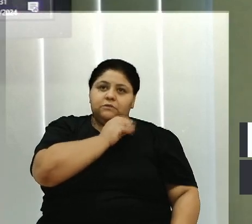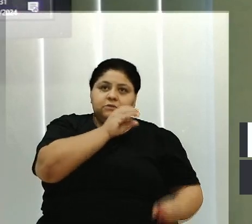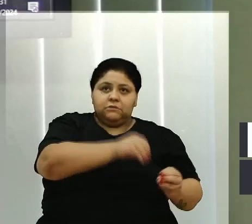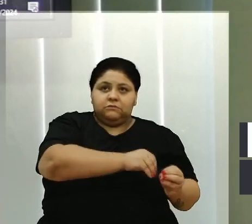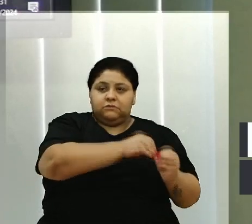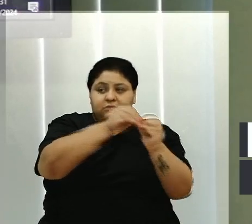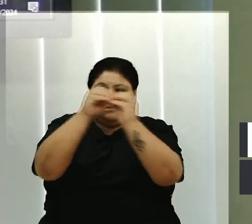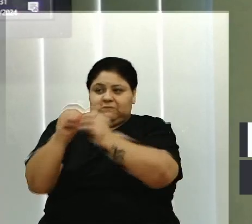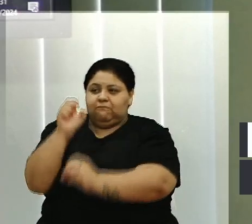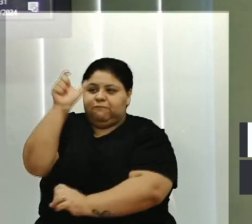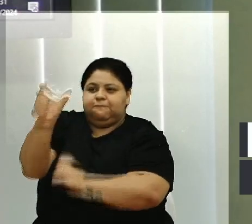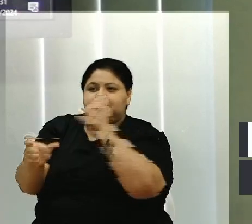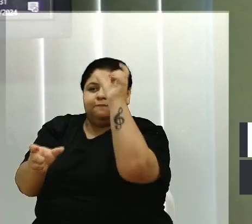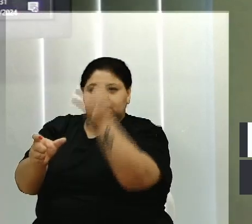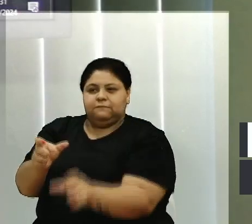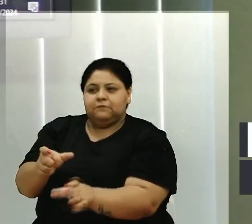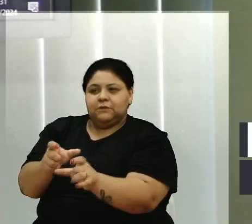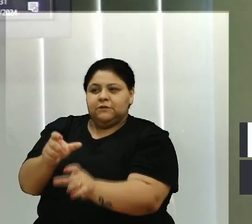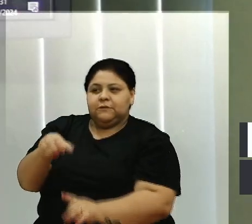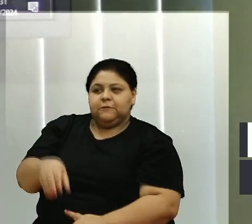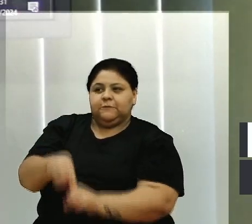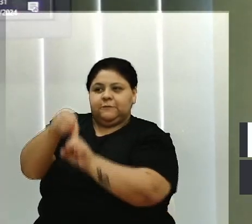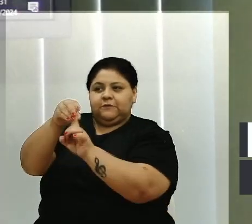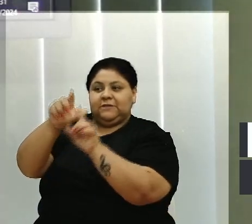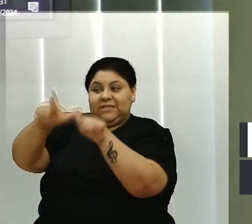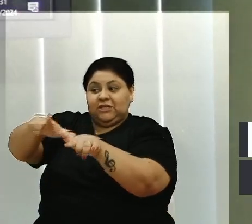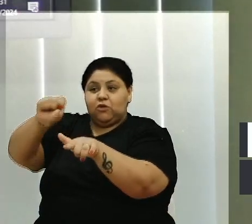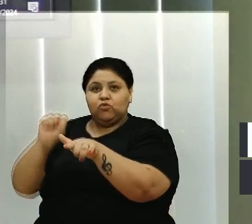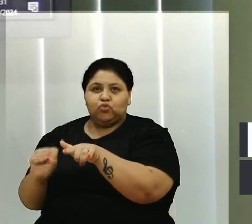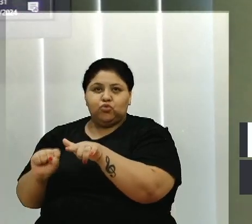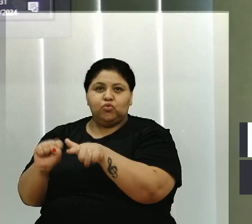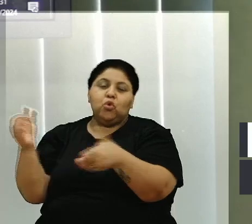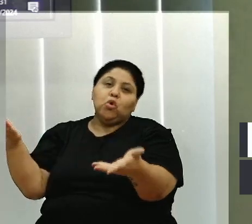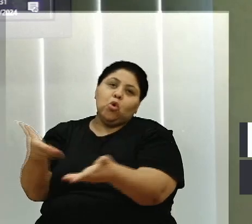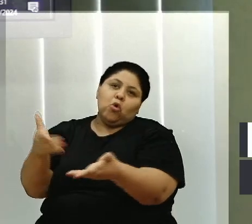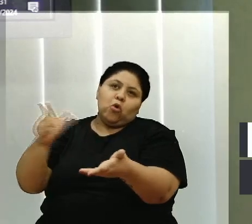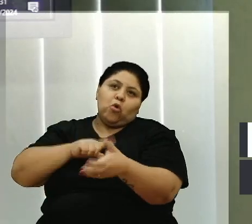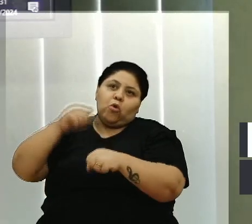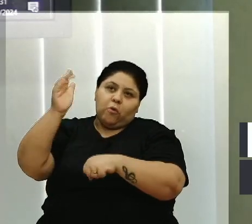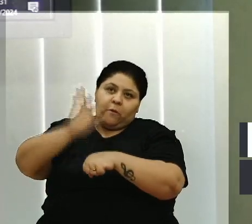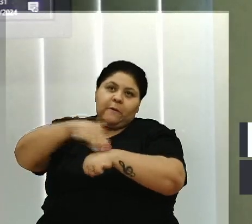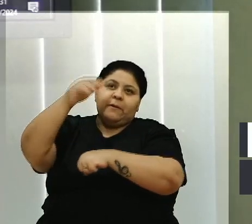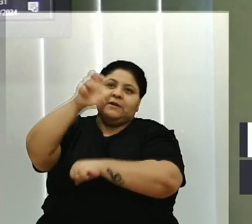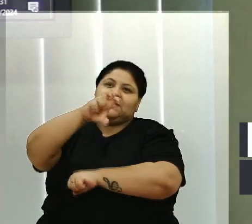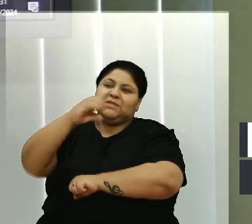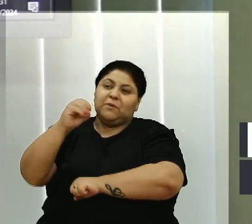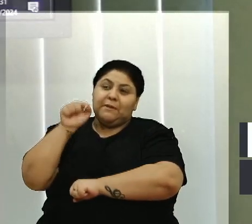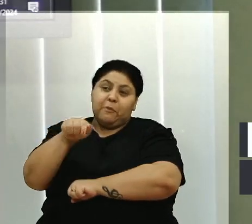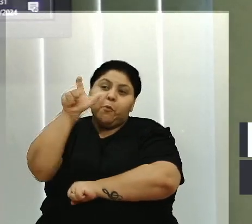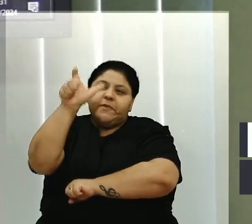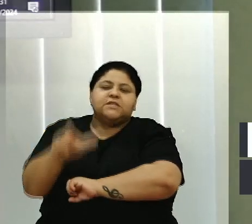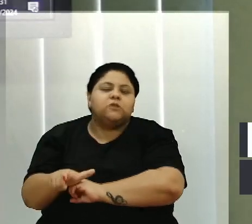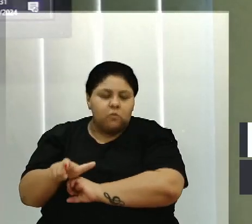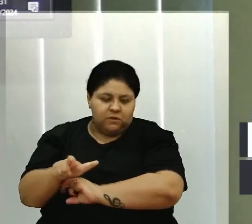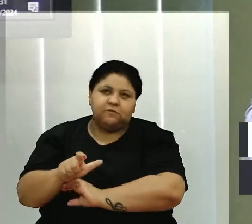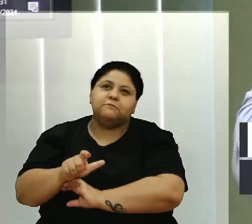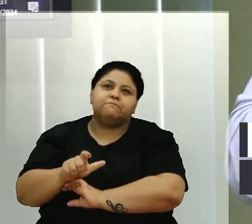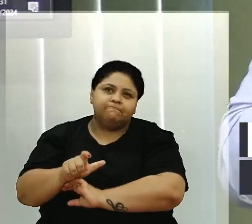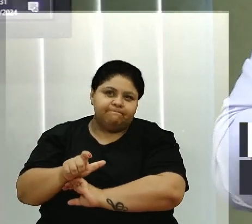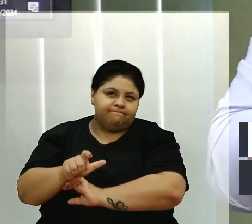daquele pessoal, principalmente da Zona Sul, que hoje conta com mais de 50, 60 mil pessoas ali, e